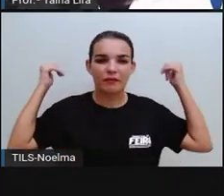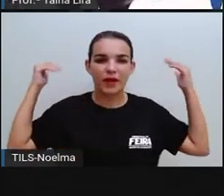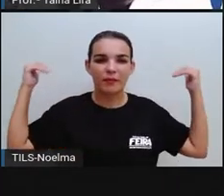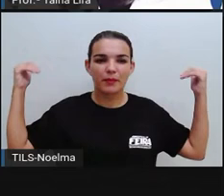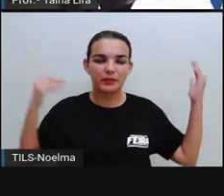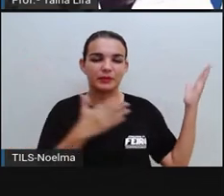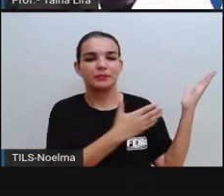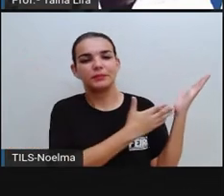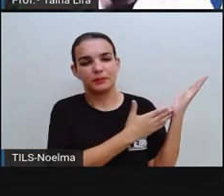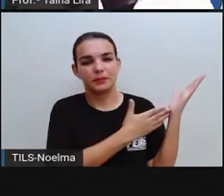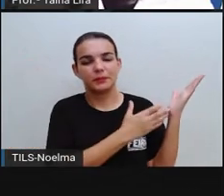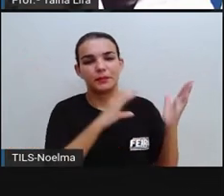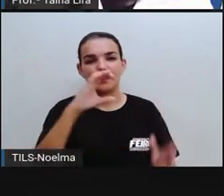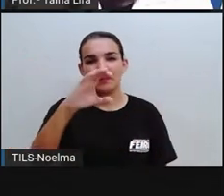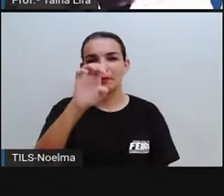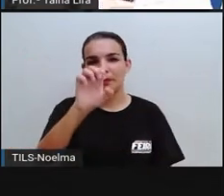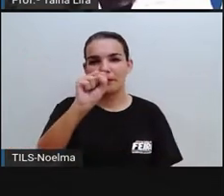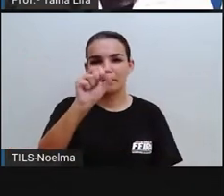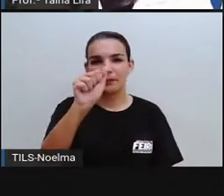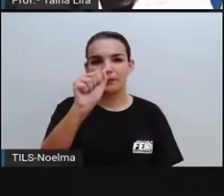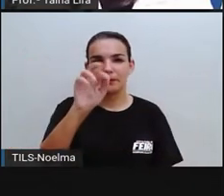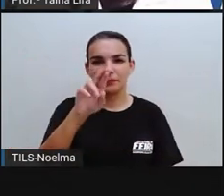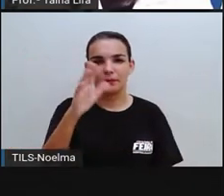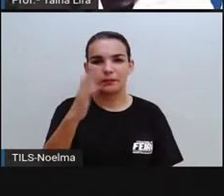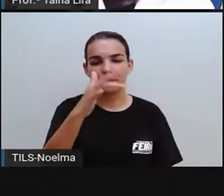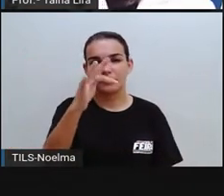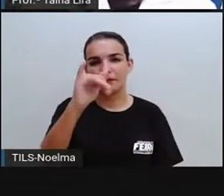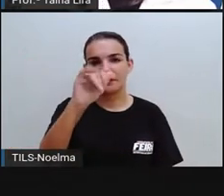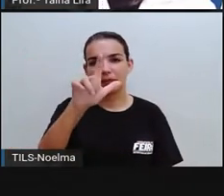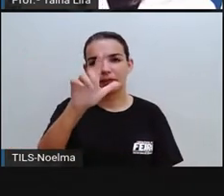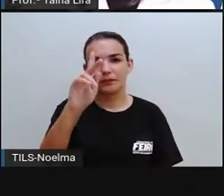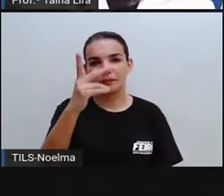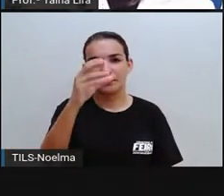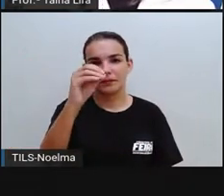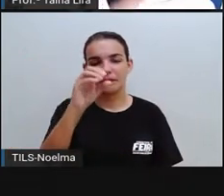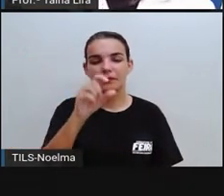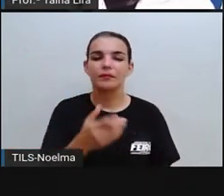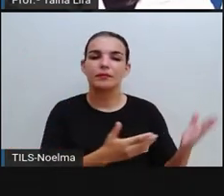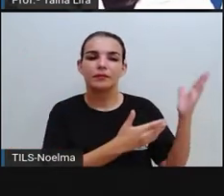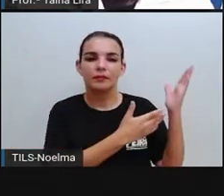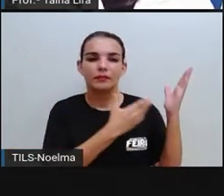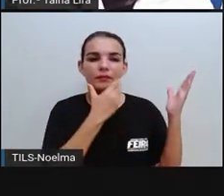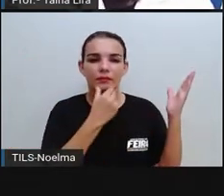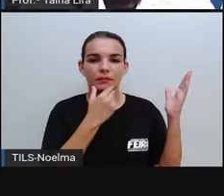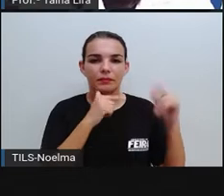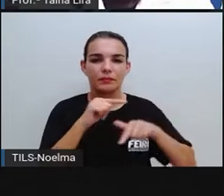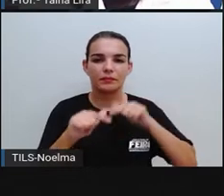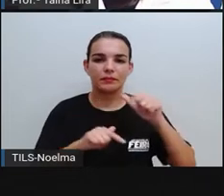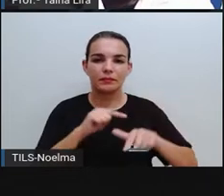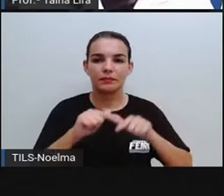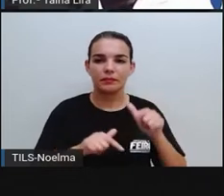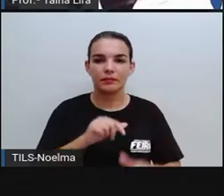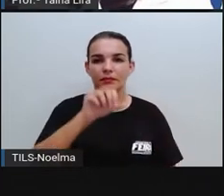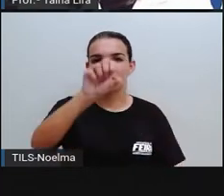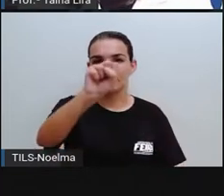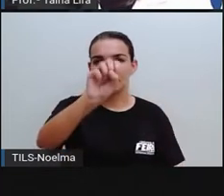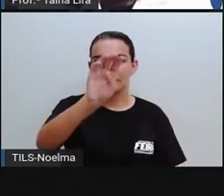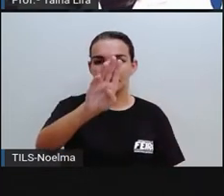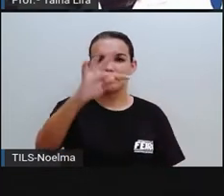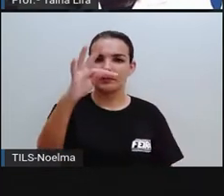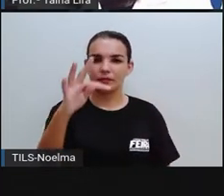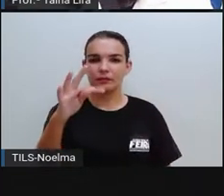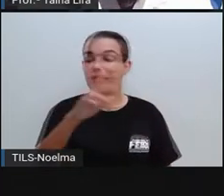César Filho. César Filho, que também faz várias entrevistas, tá? No programa onde ele